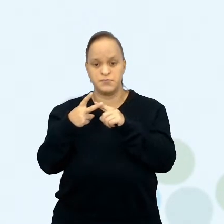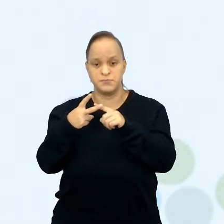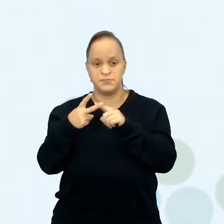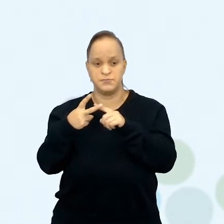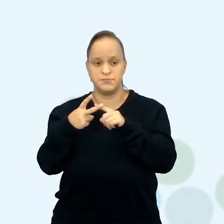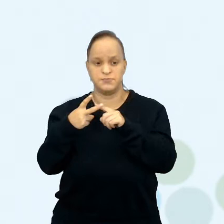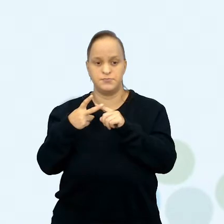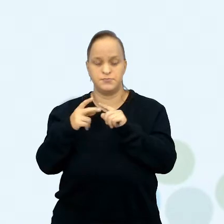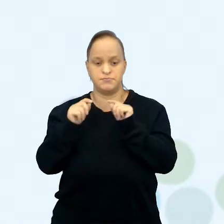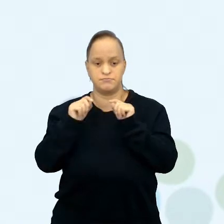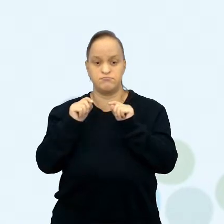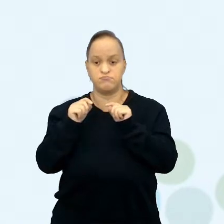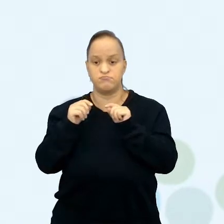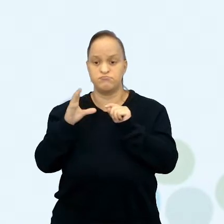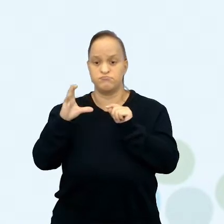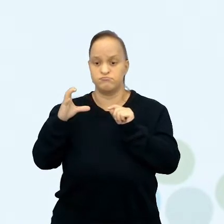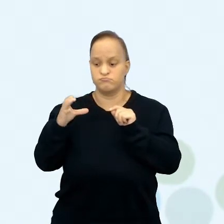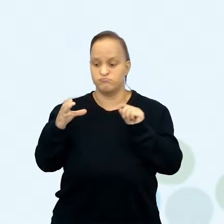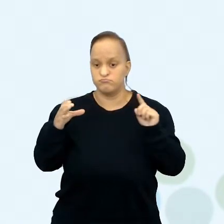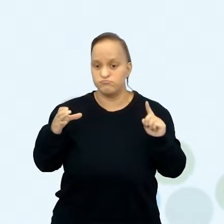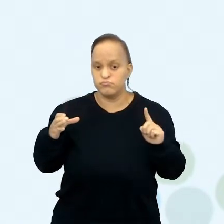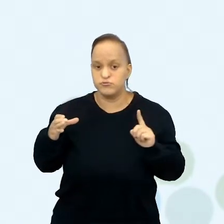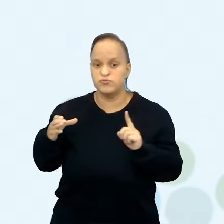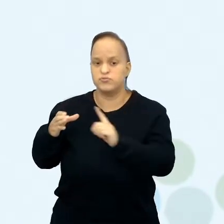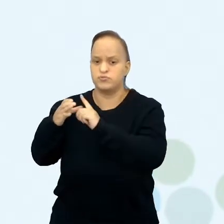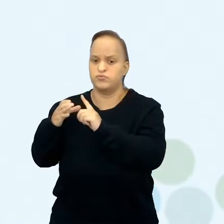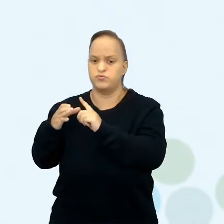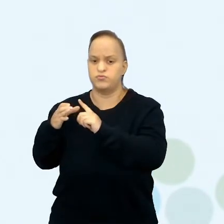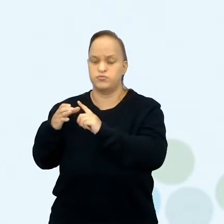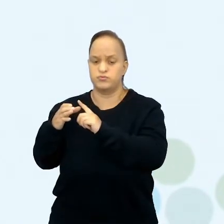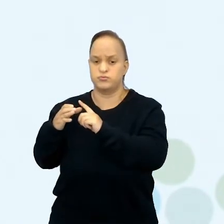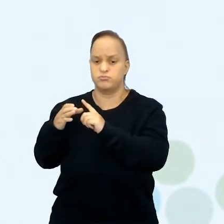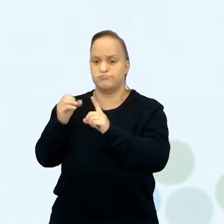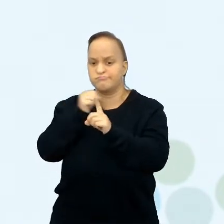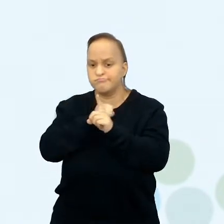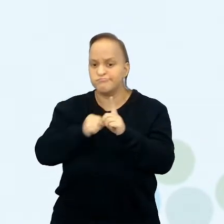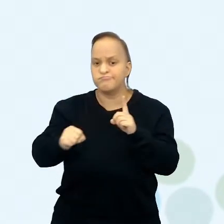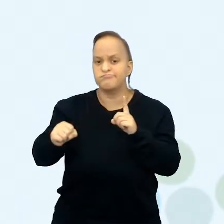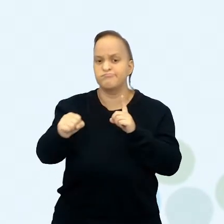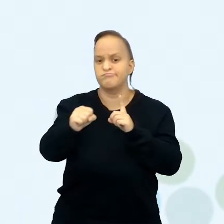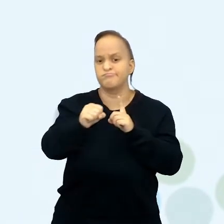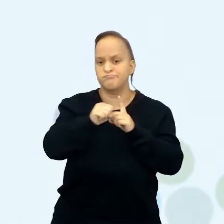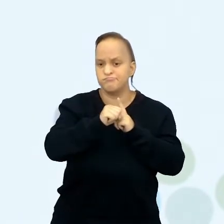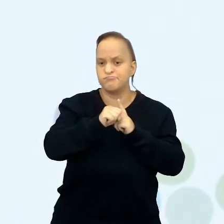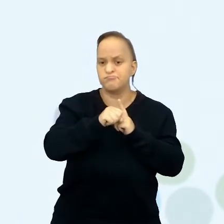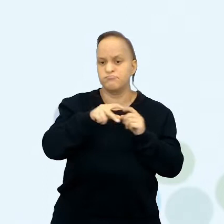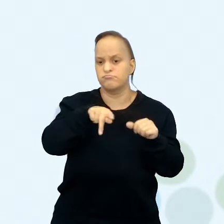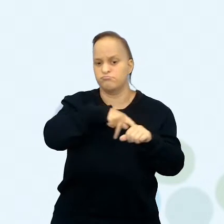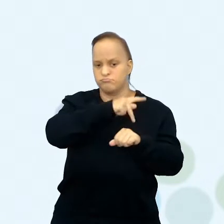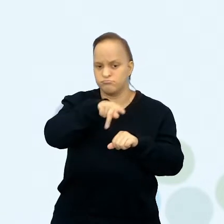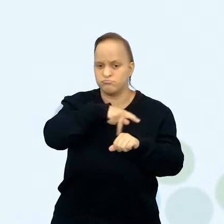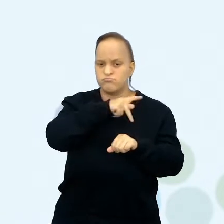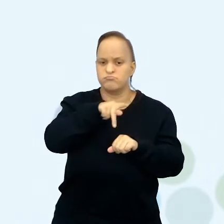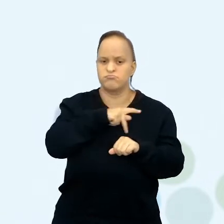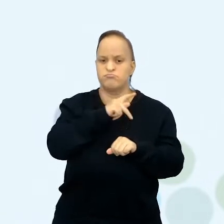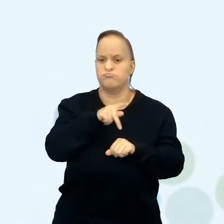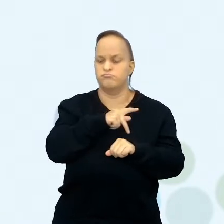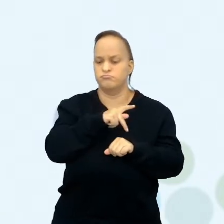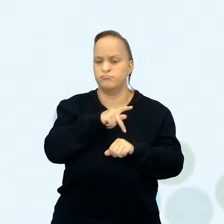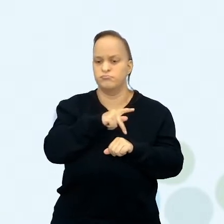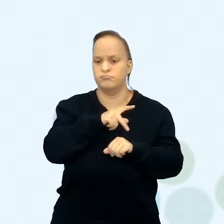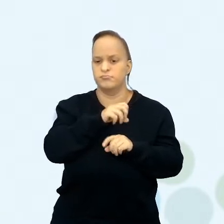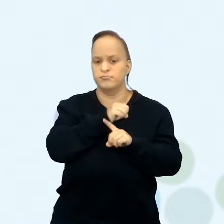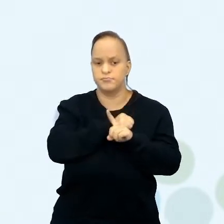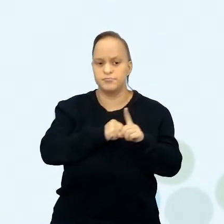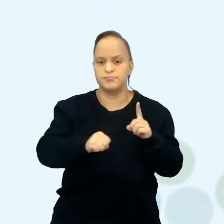pela pertença à tribo, ao grupo étnico, à nação, à classe social. Os percursos identitários envolvem-se em vários domínios da